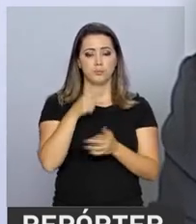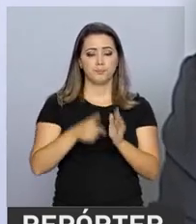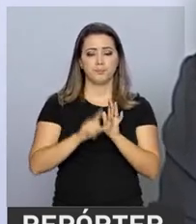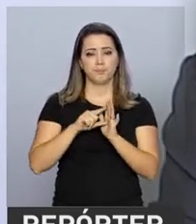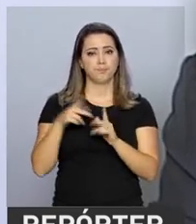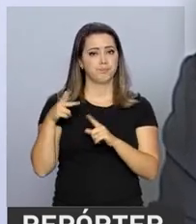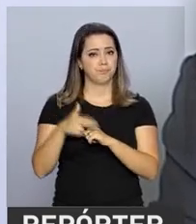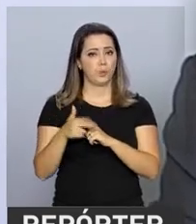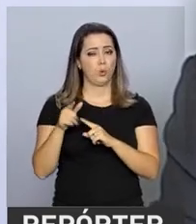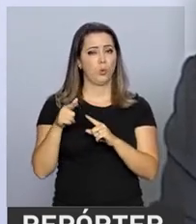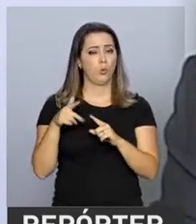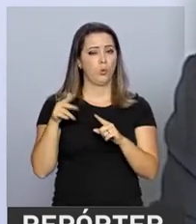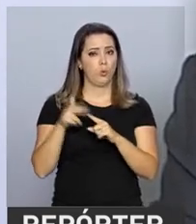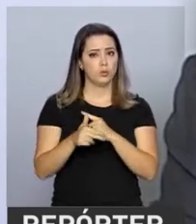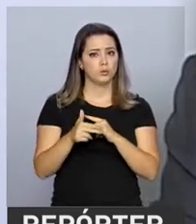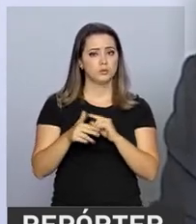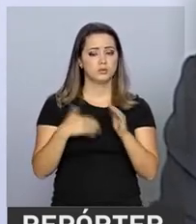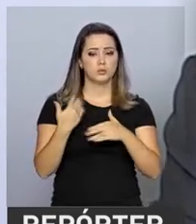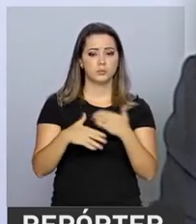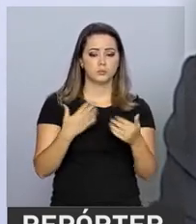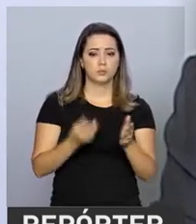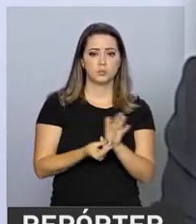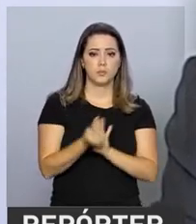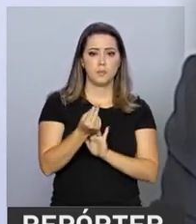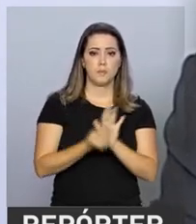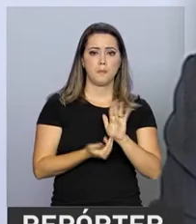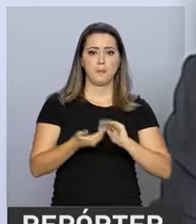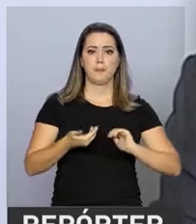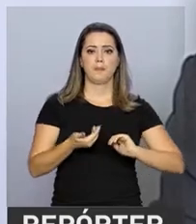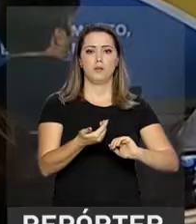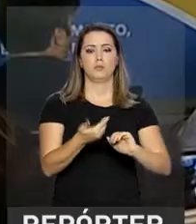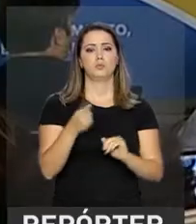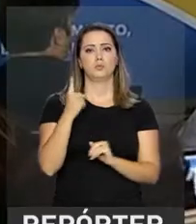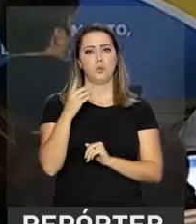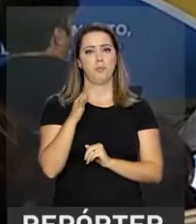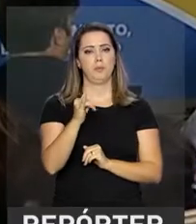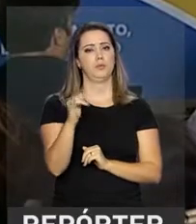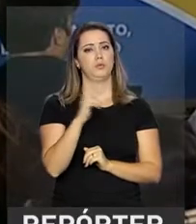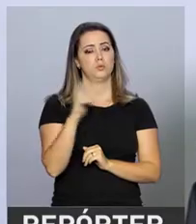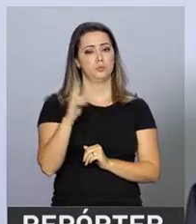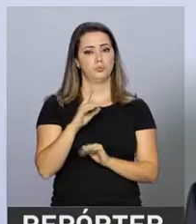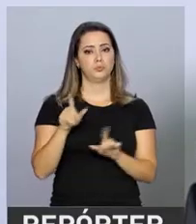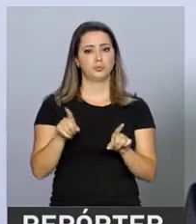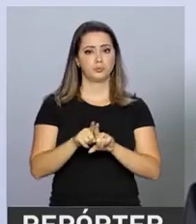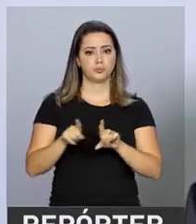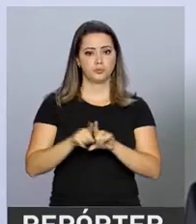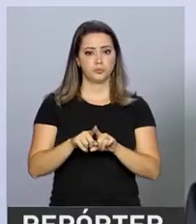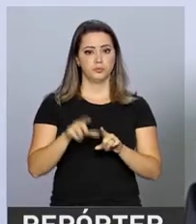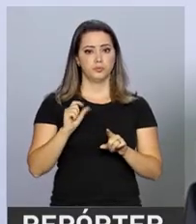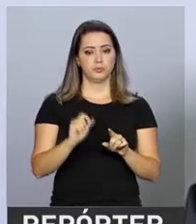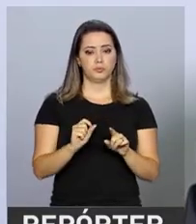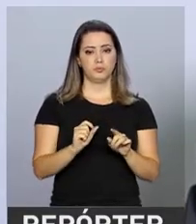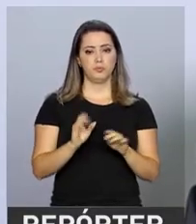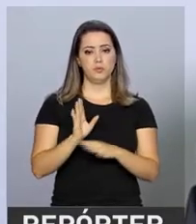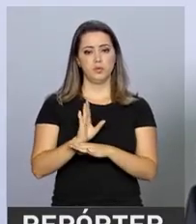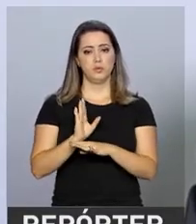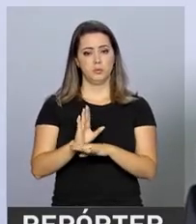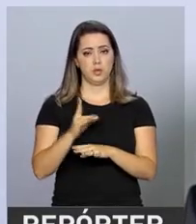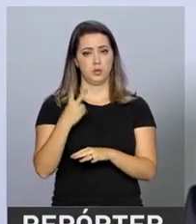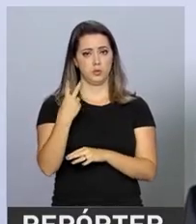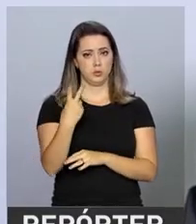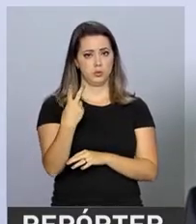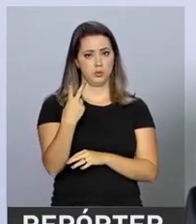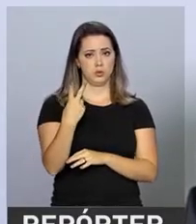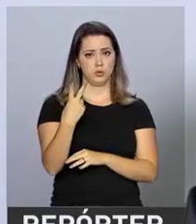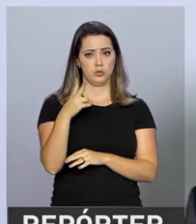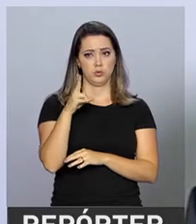cortado durante a tramitação no Congresso, de 1 bilhão de reais. Há também aquele auxílio de 2 bilhões